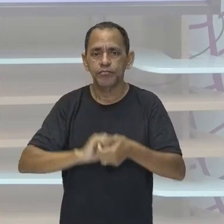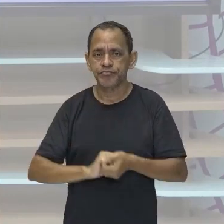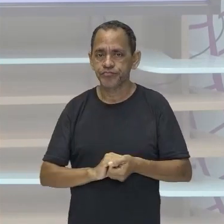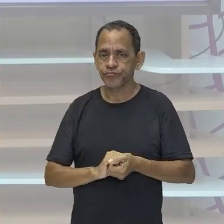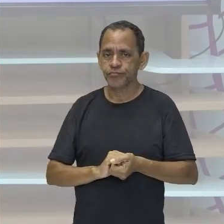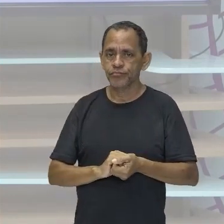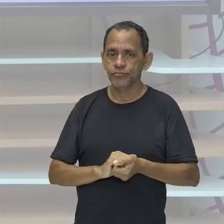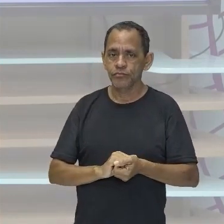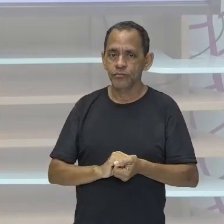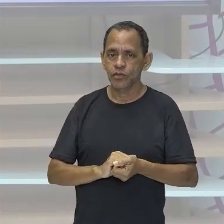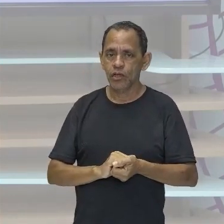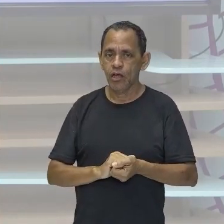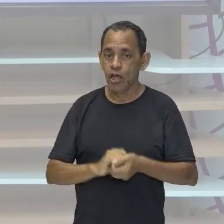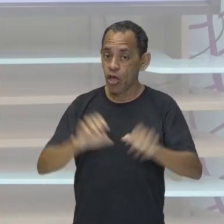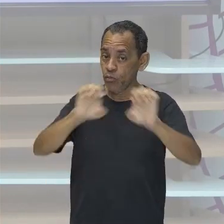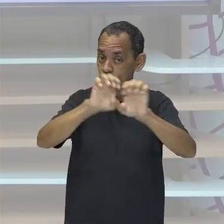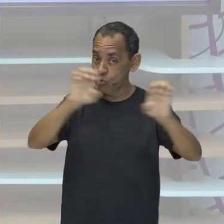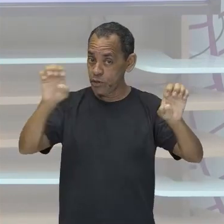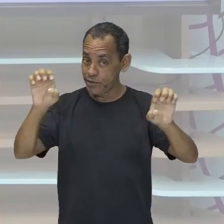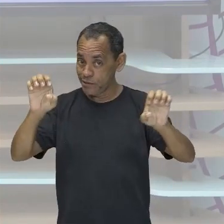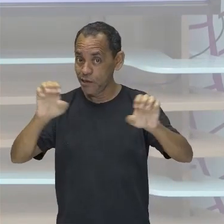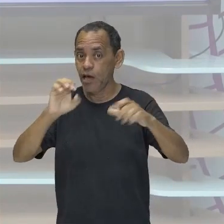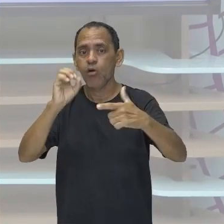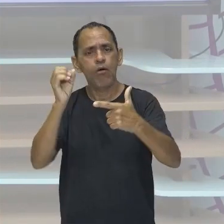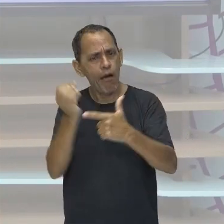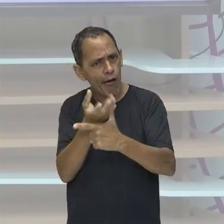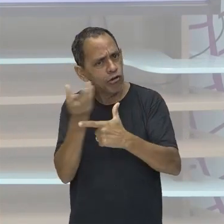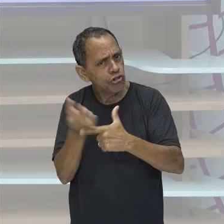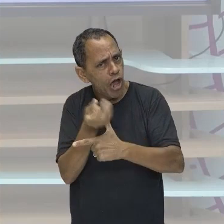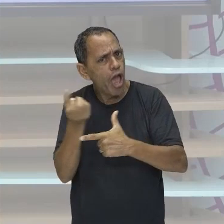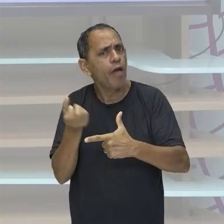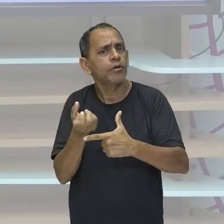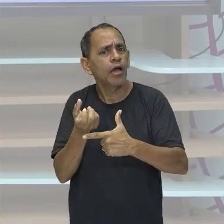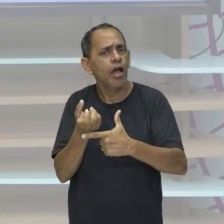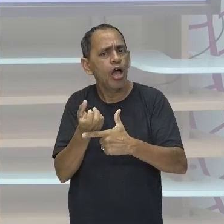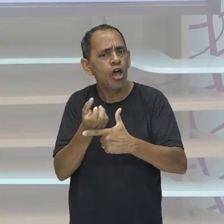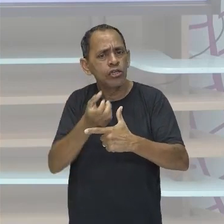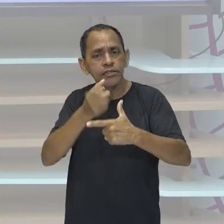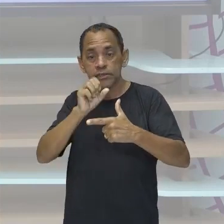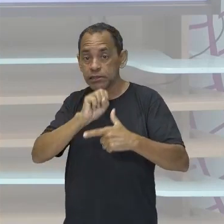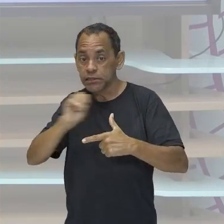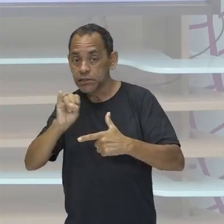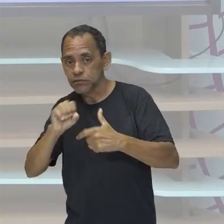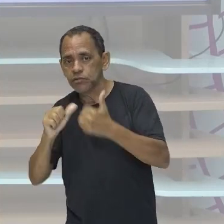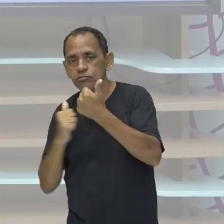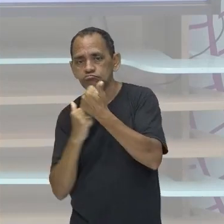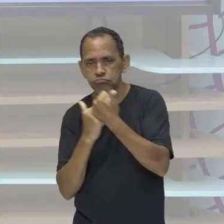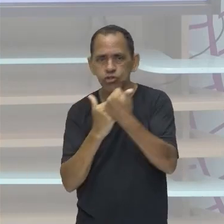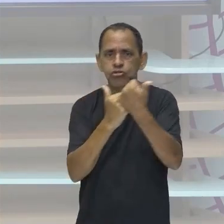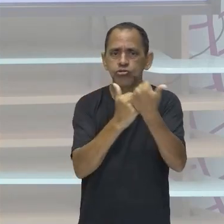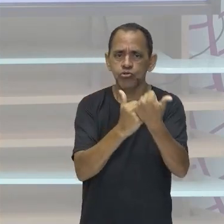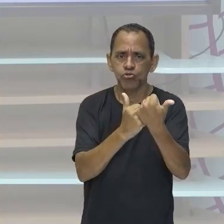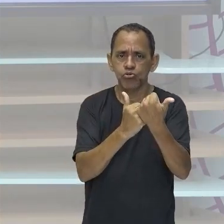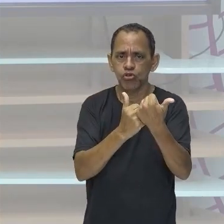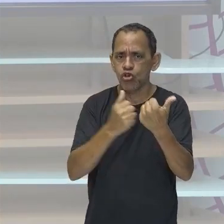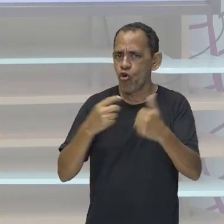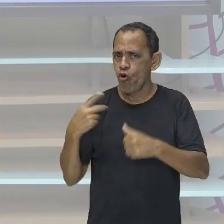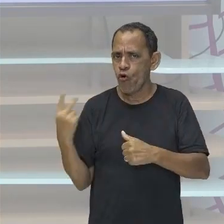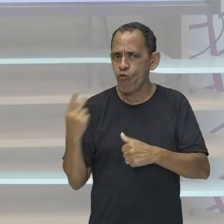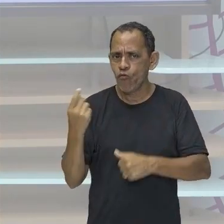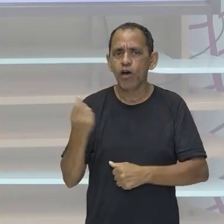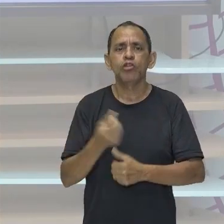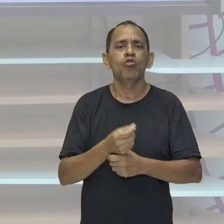em uma expressão algébrica, certo? Quando você substitui o valor das letras por